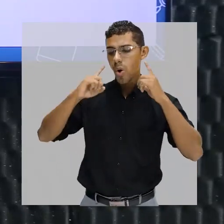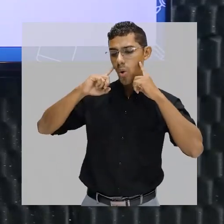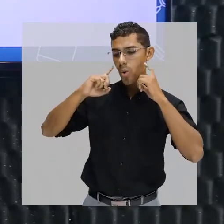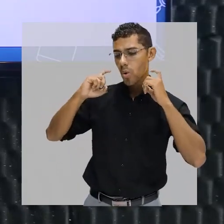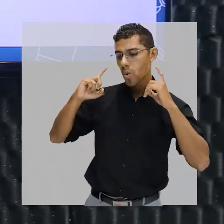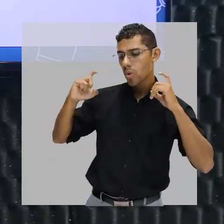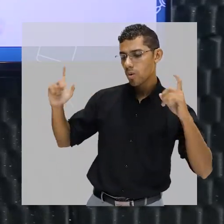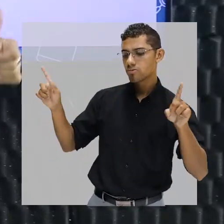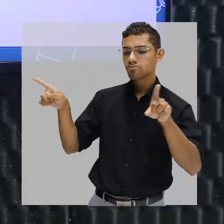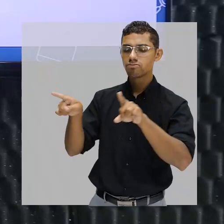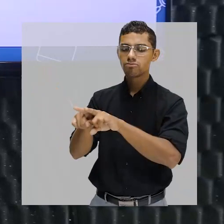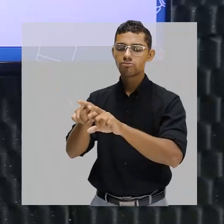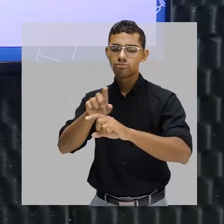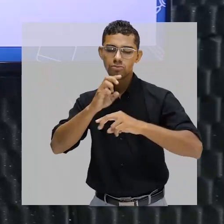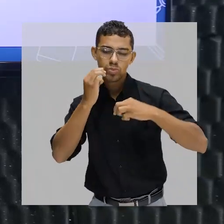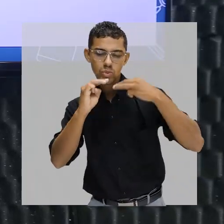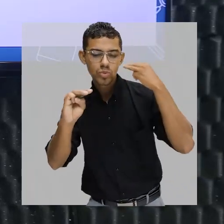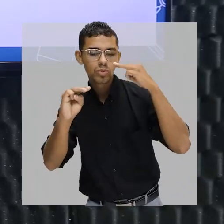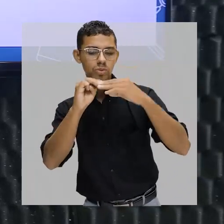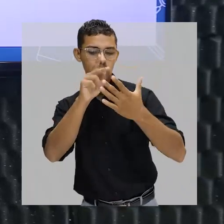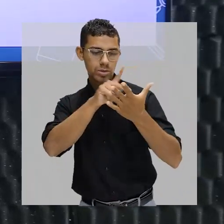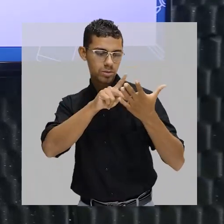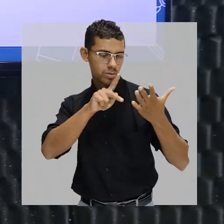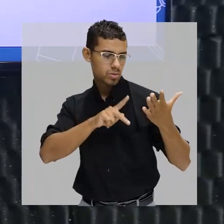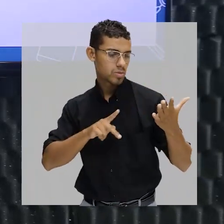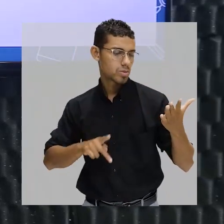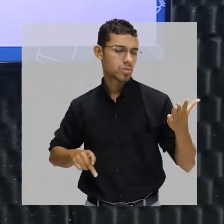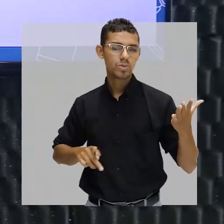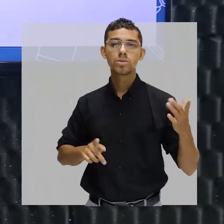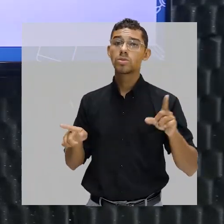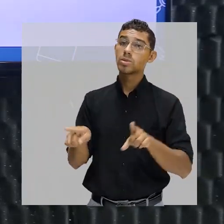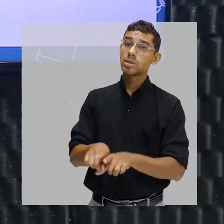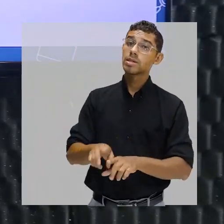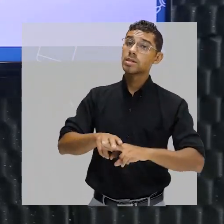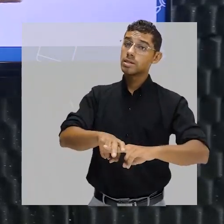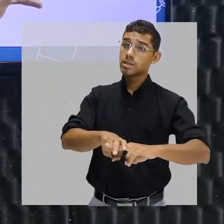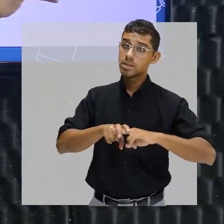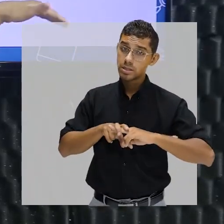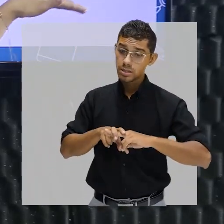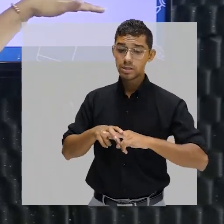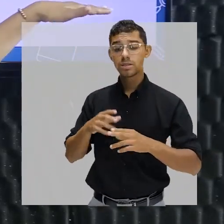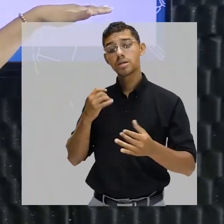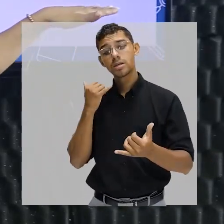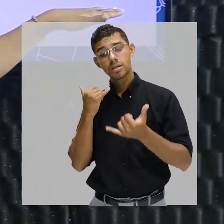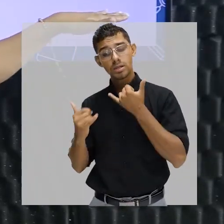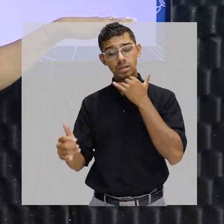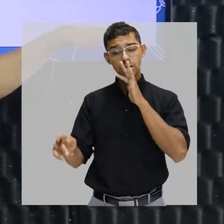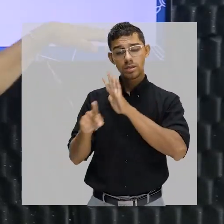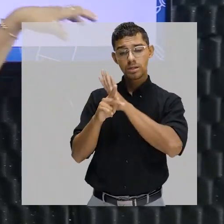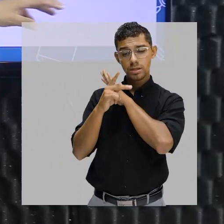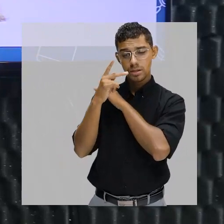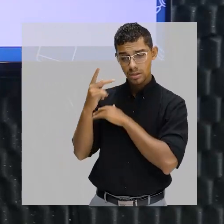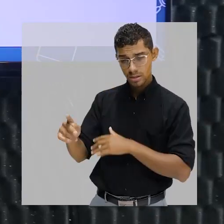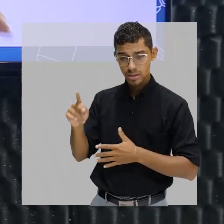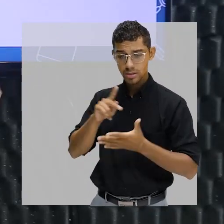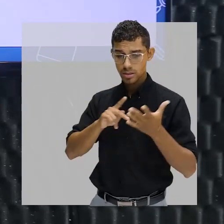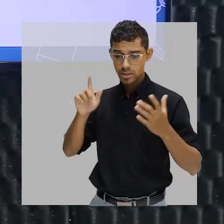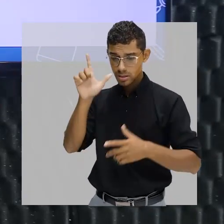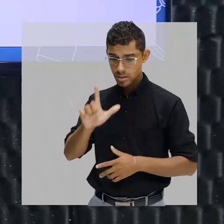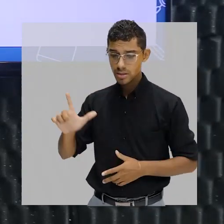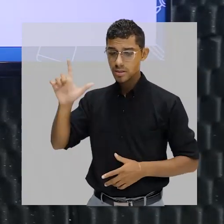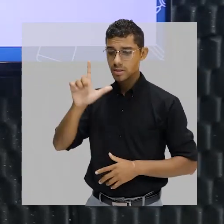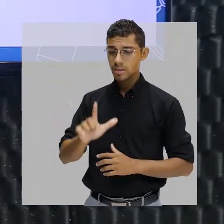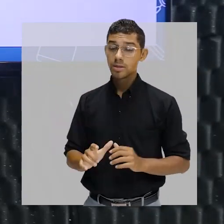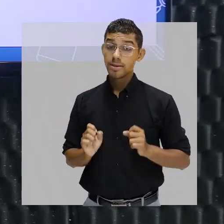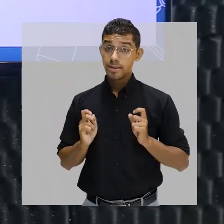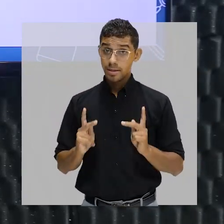aí você vai ver em músicas, em poemas, embora seja própria da obra literária, não é uma